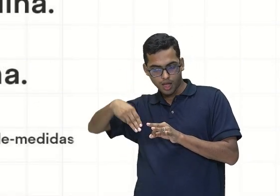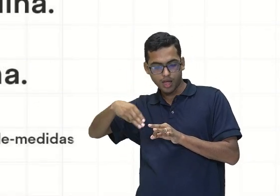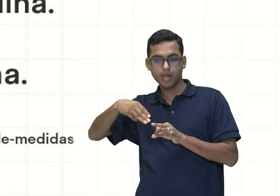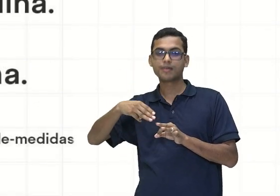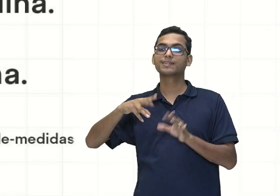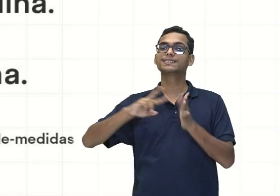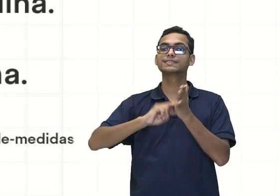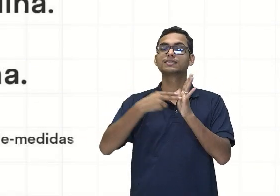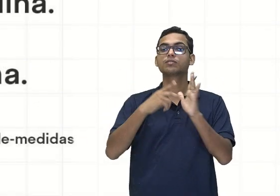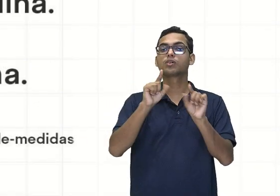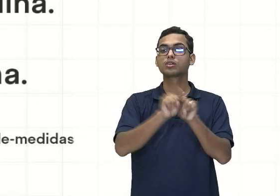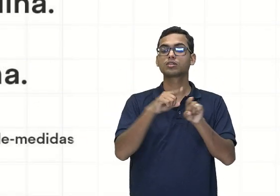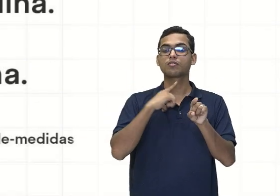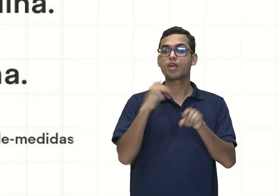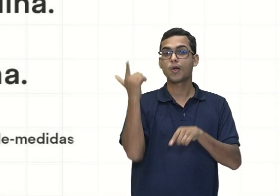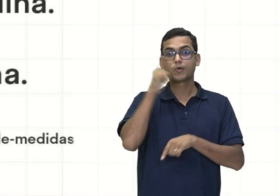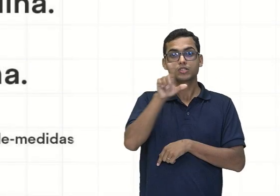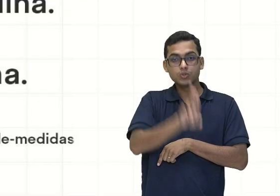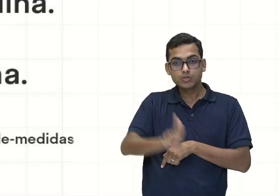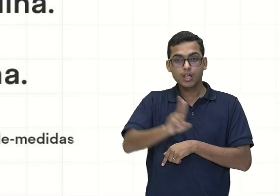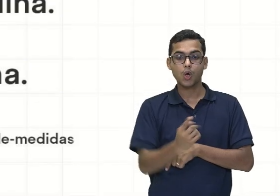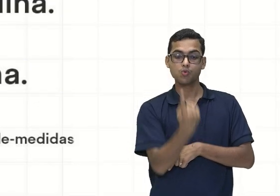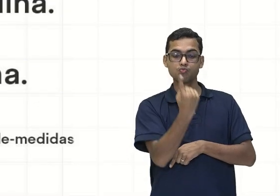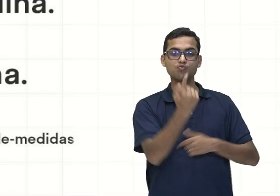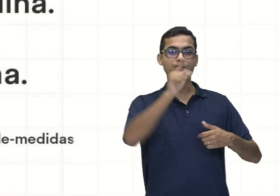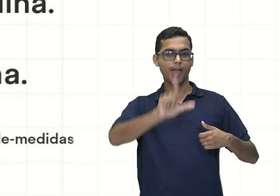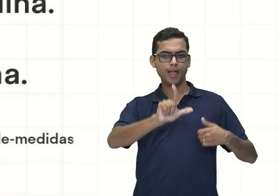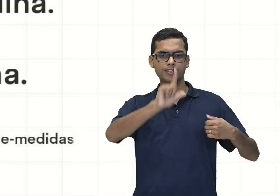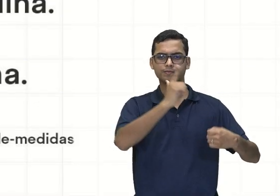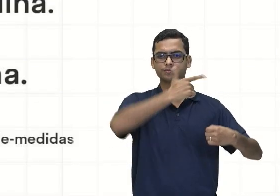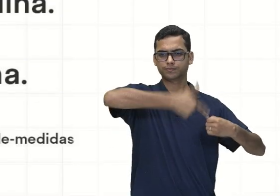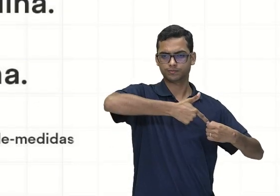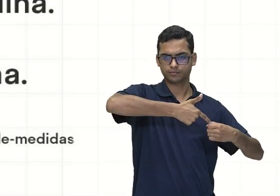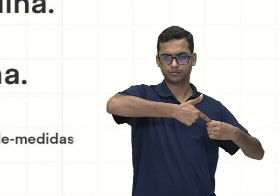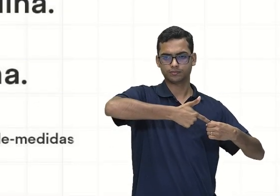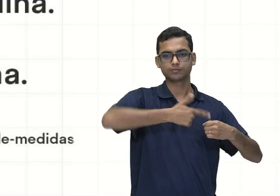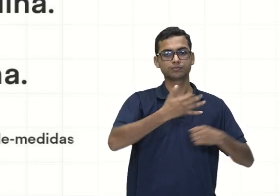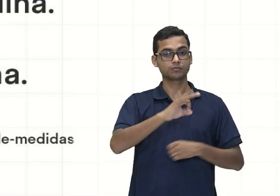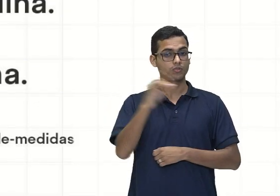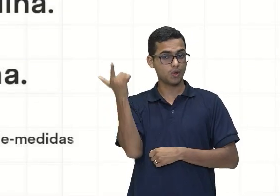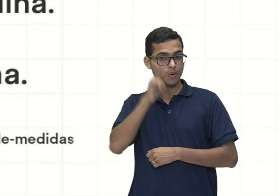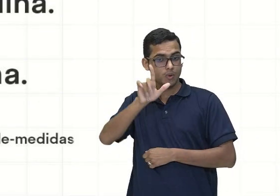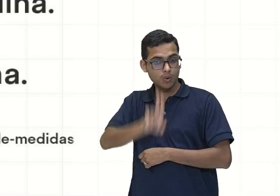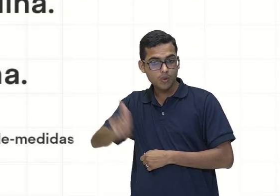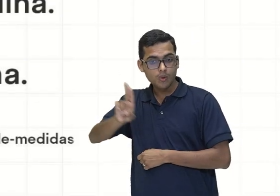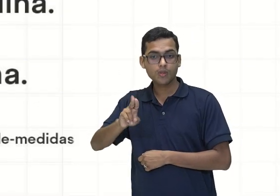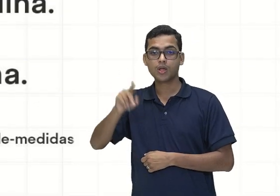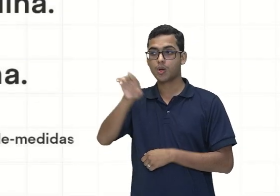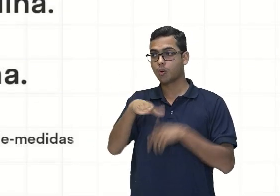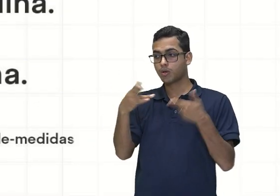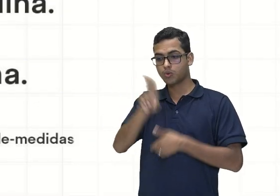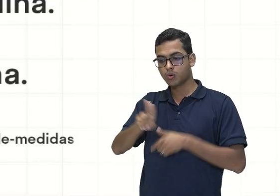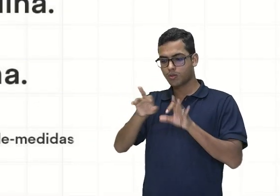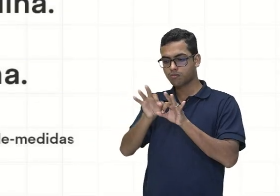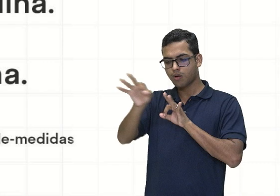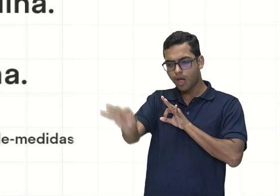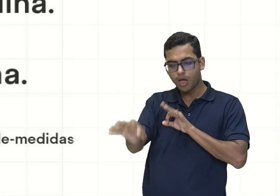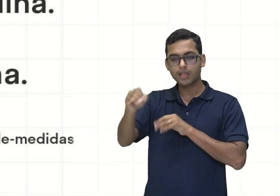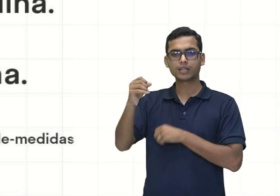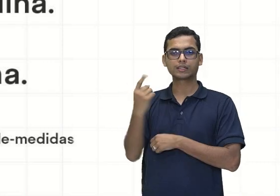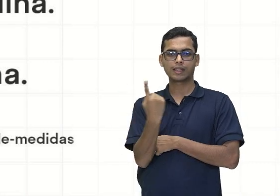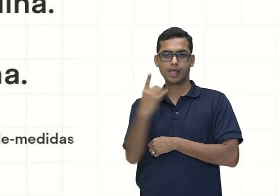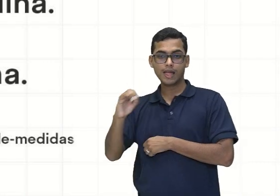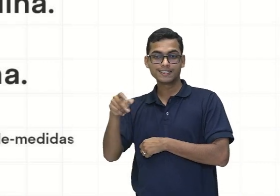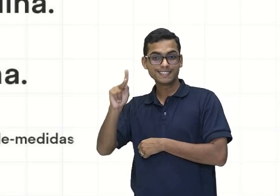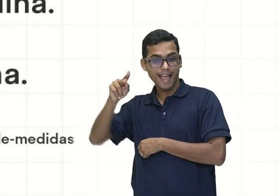gastar 1 litro de gasolina. Então vamos lá, vamos aqui considerar, por exemplo, que a casa do João